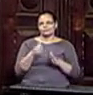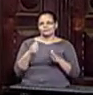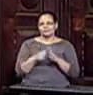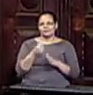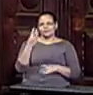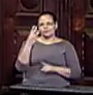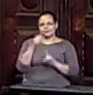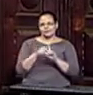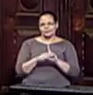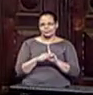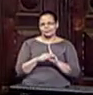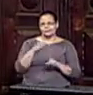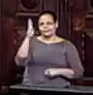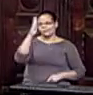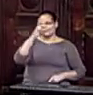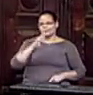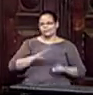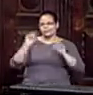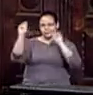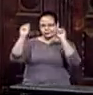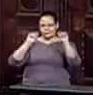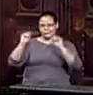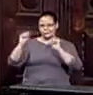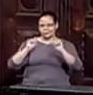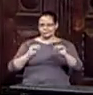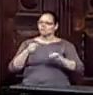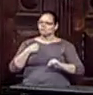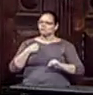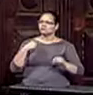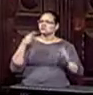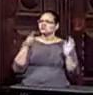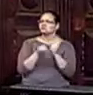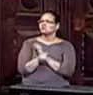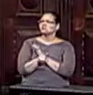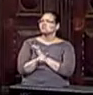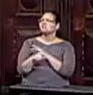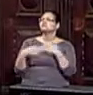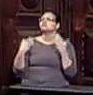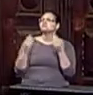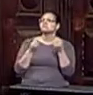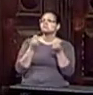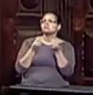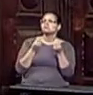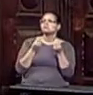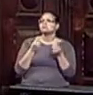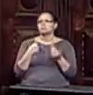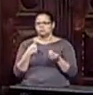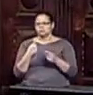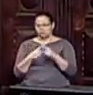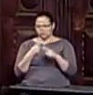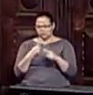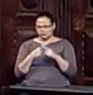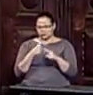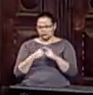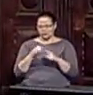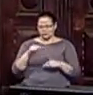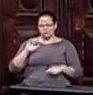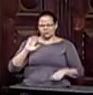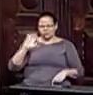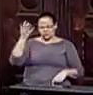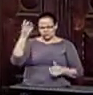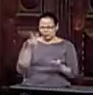nacional. Aí eu me pergunto, e por que será que isso está